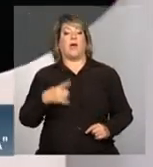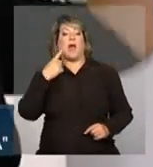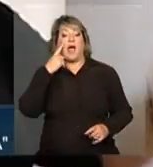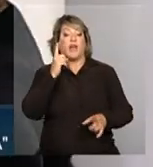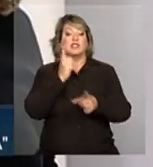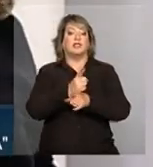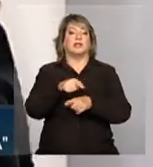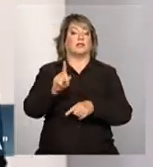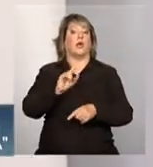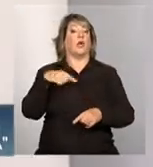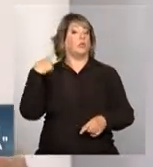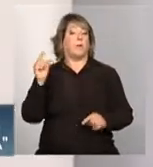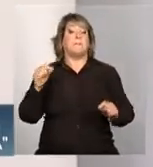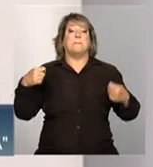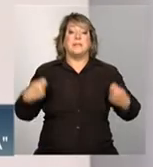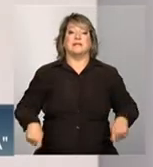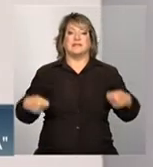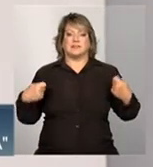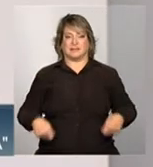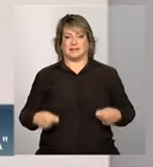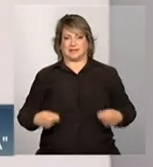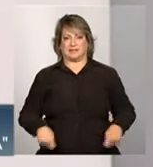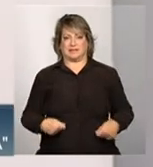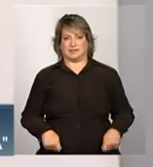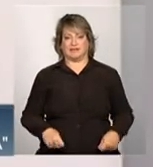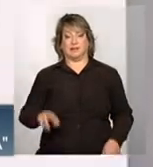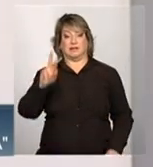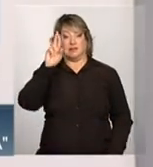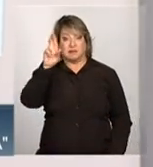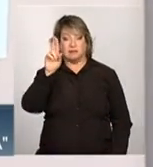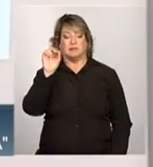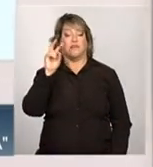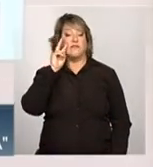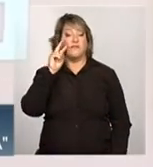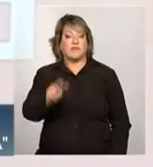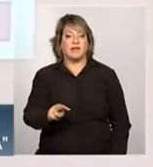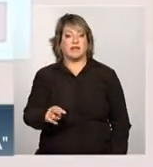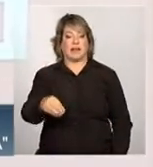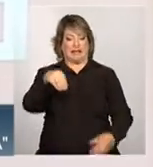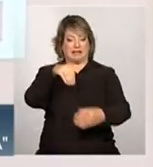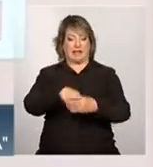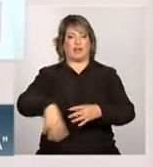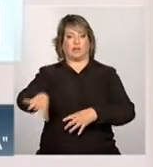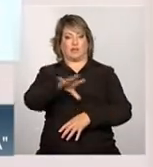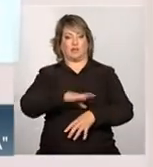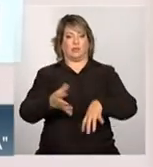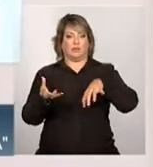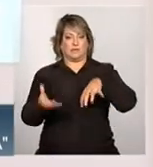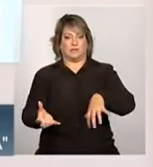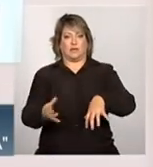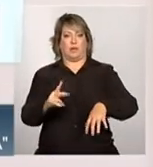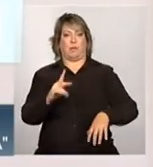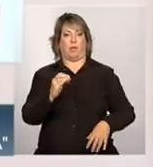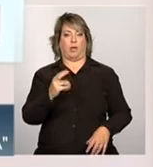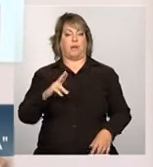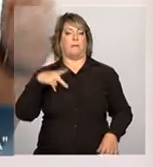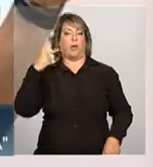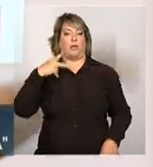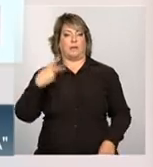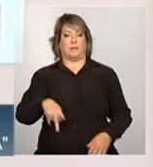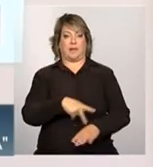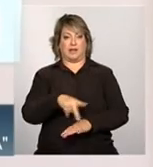uma forte demanda por representação, por se ver nos espaços de decisão política desse